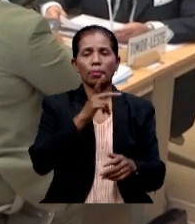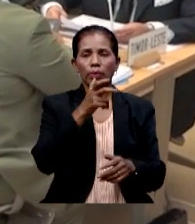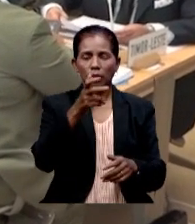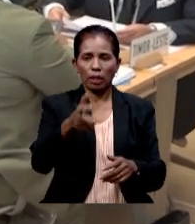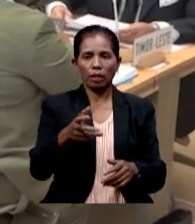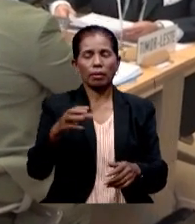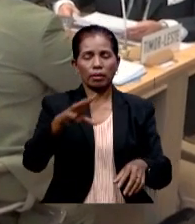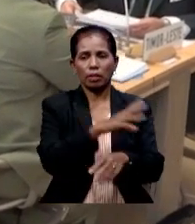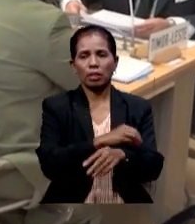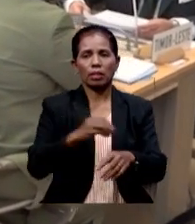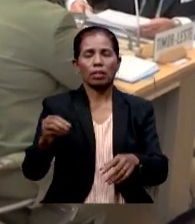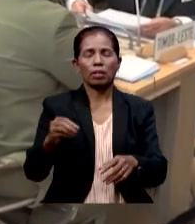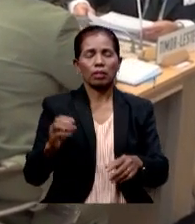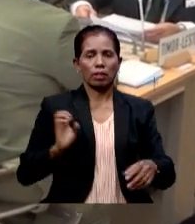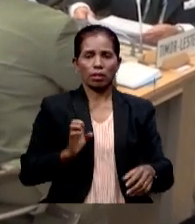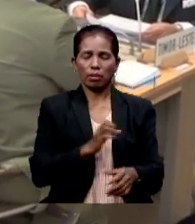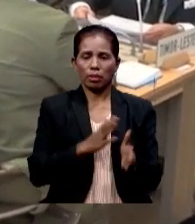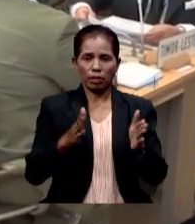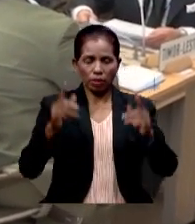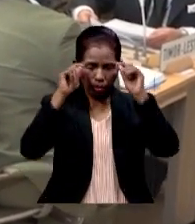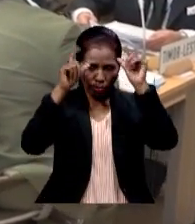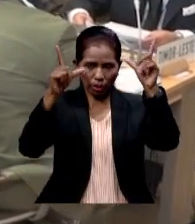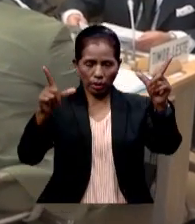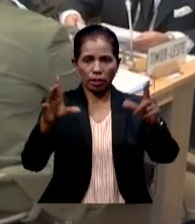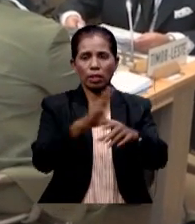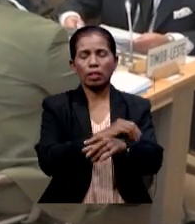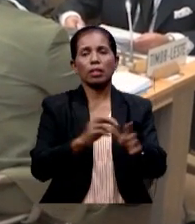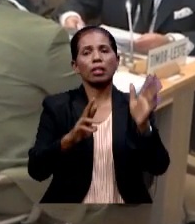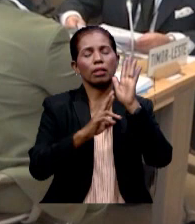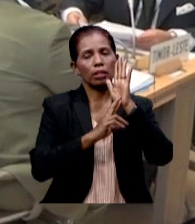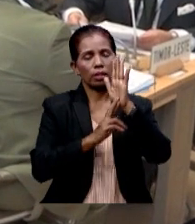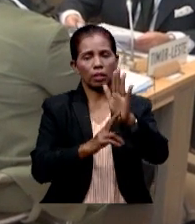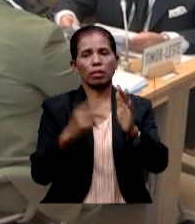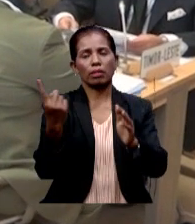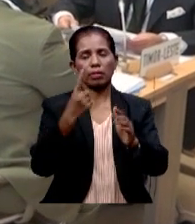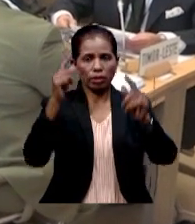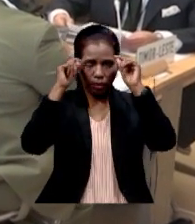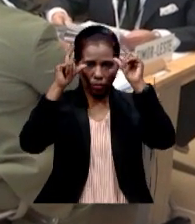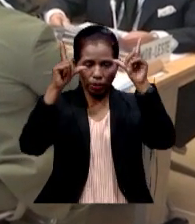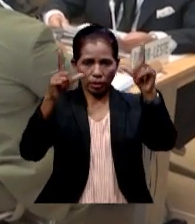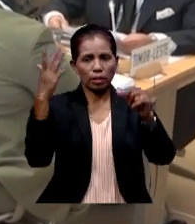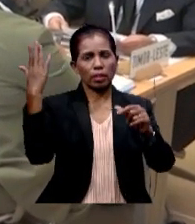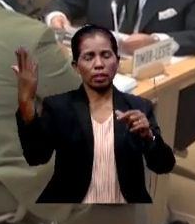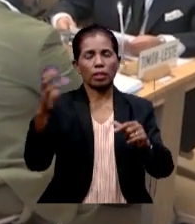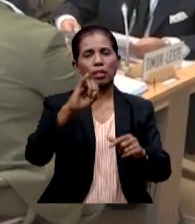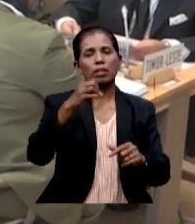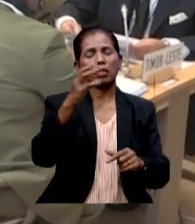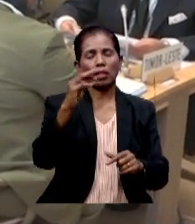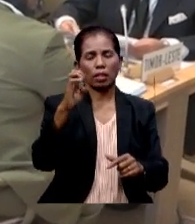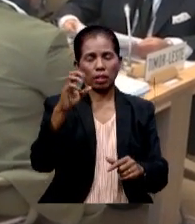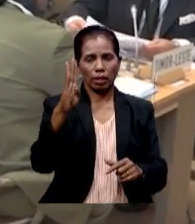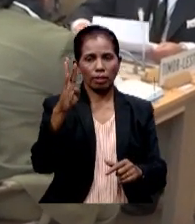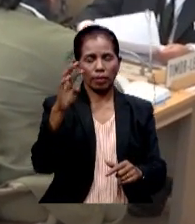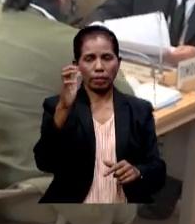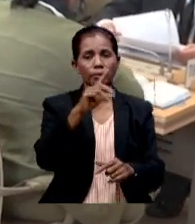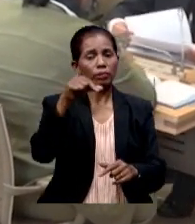Zenebra, Nunemos Embaixador Timor-Leste ba Missão Representante Permanente Timor-Leste Niam Ihe Zenebra. Daudaung